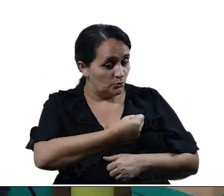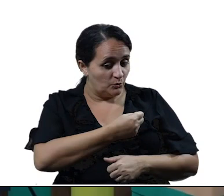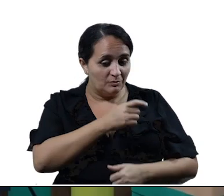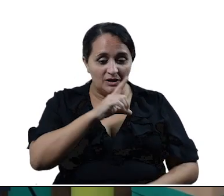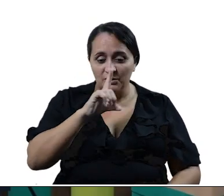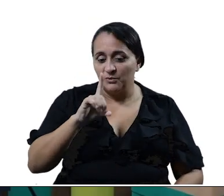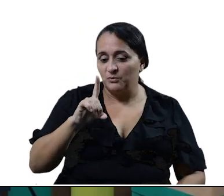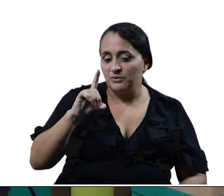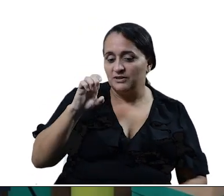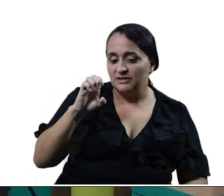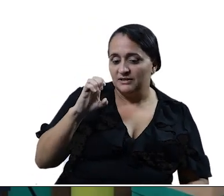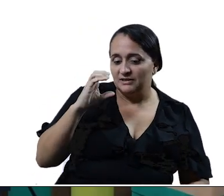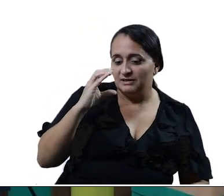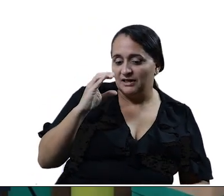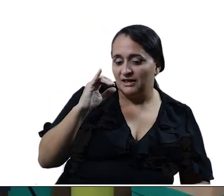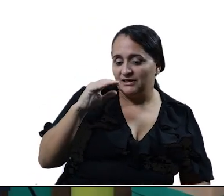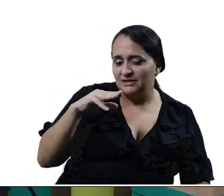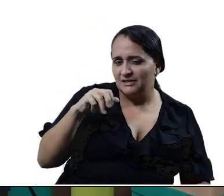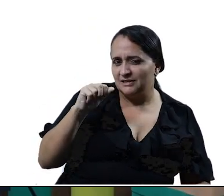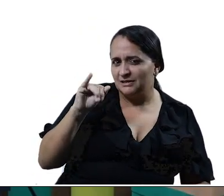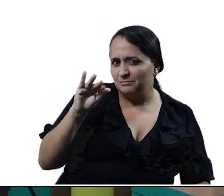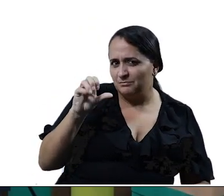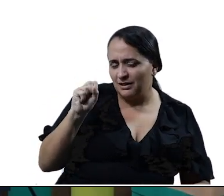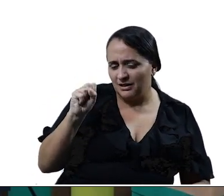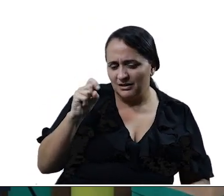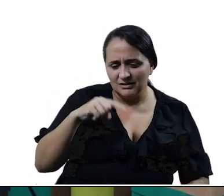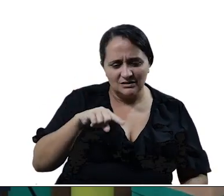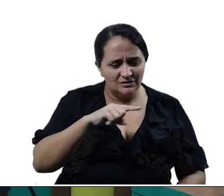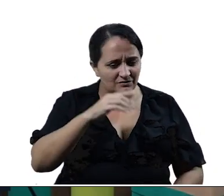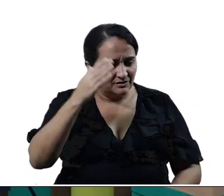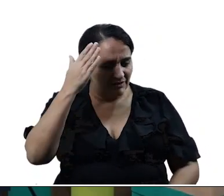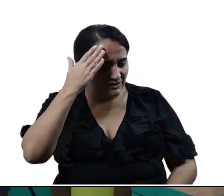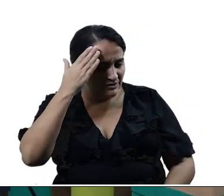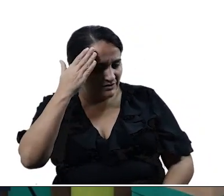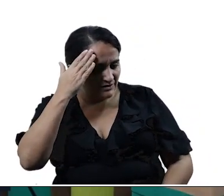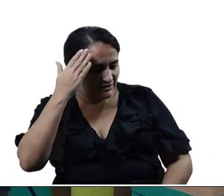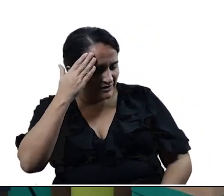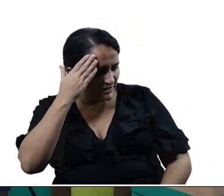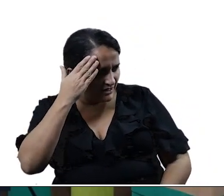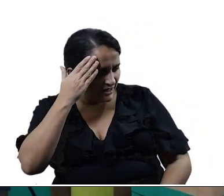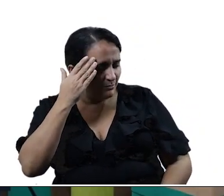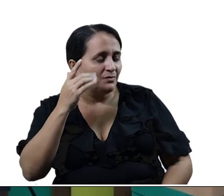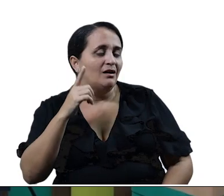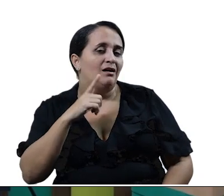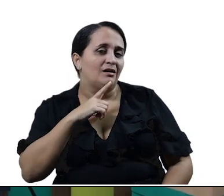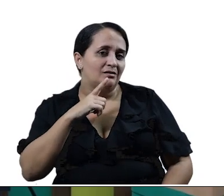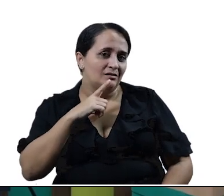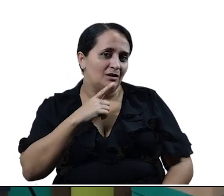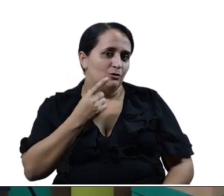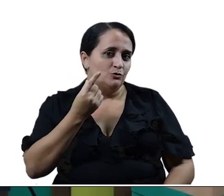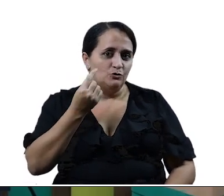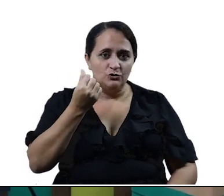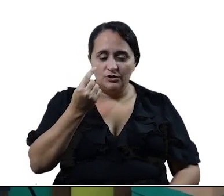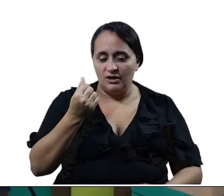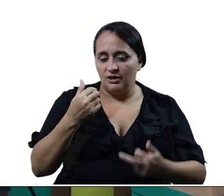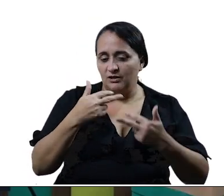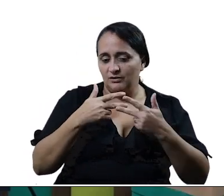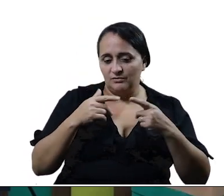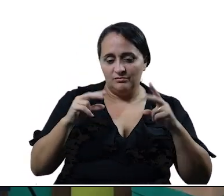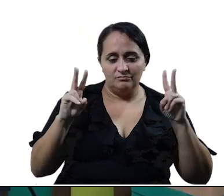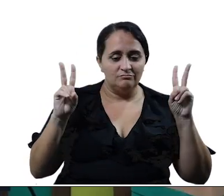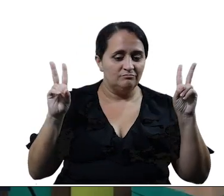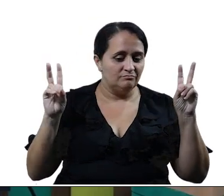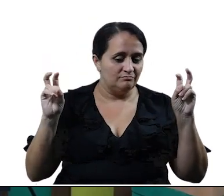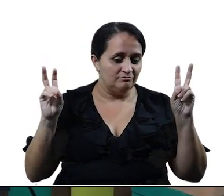sabe, Carol, qual é a semelhança entre dinheiro e o segredo? Não